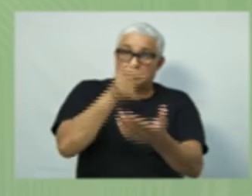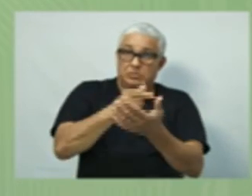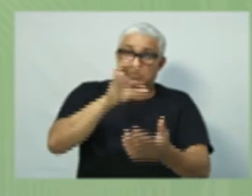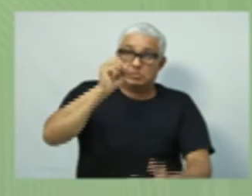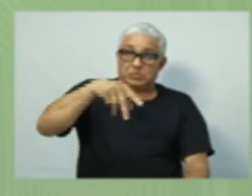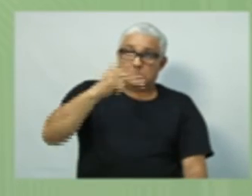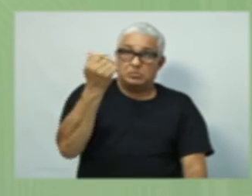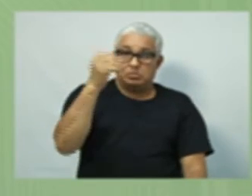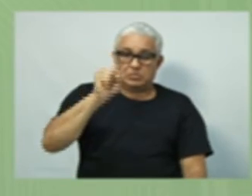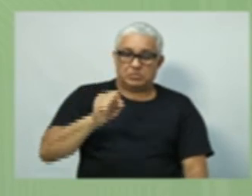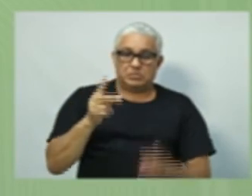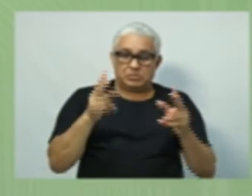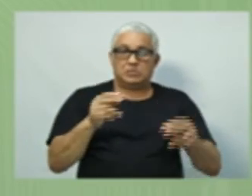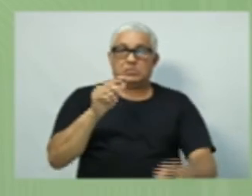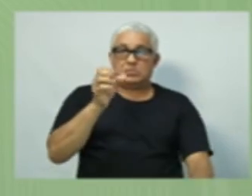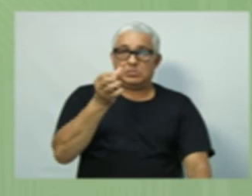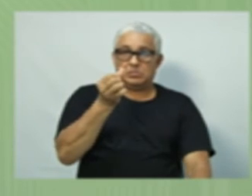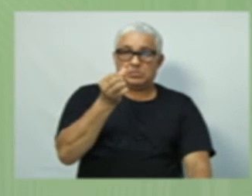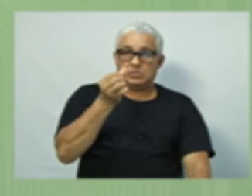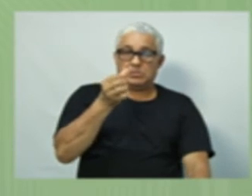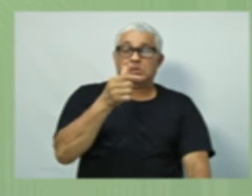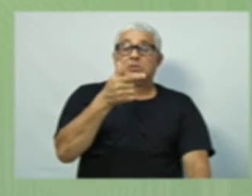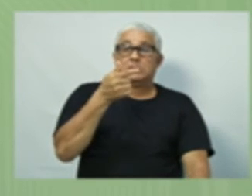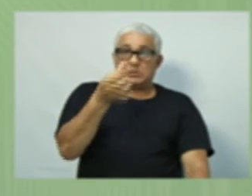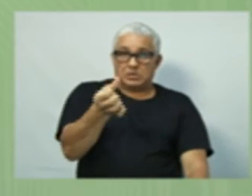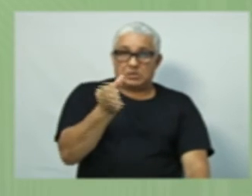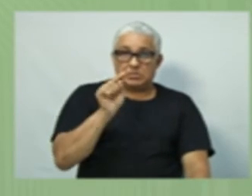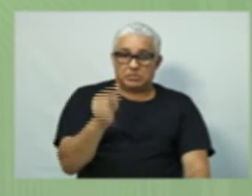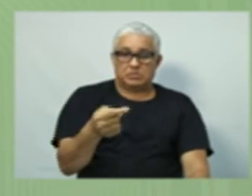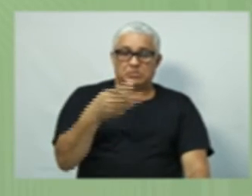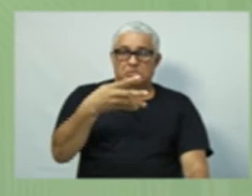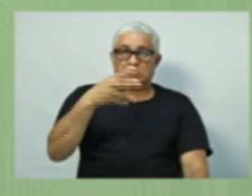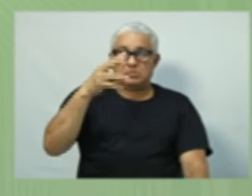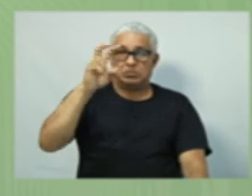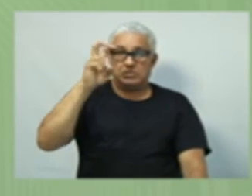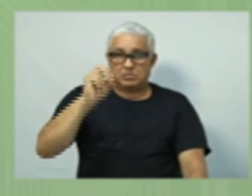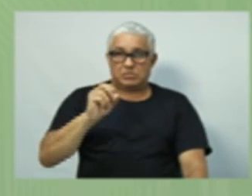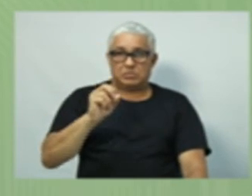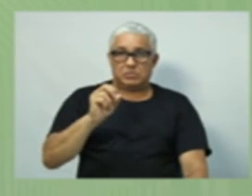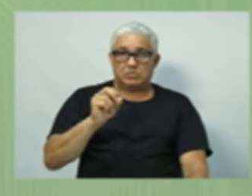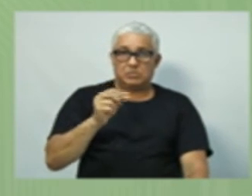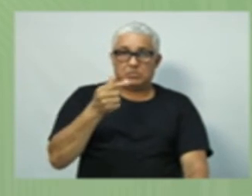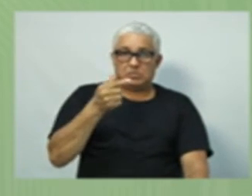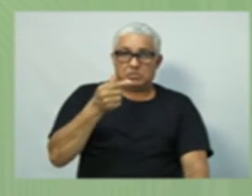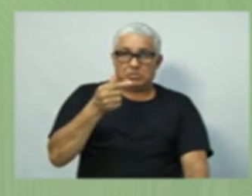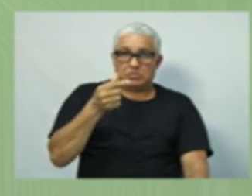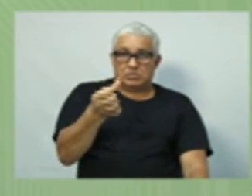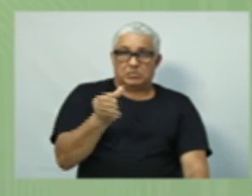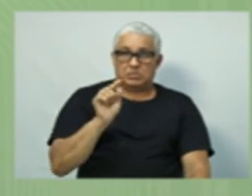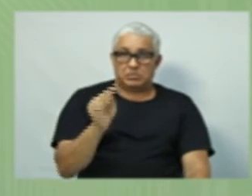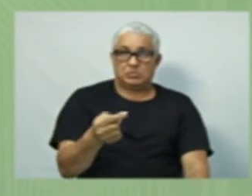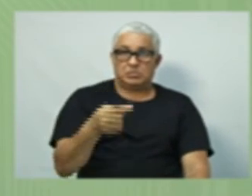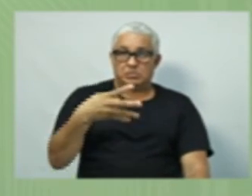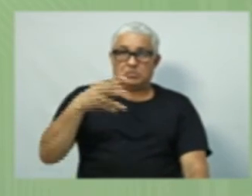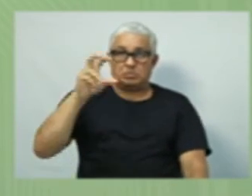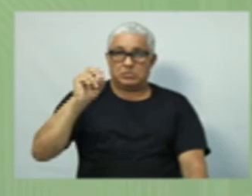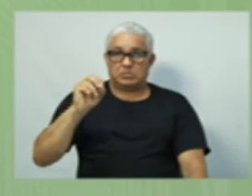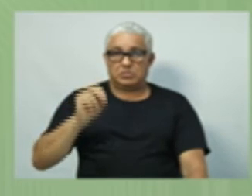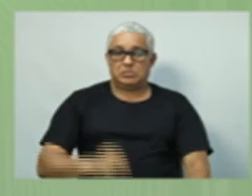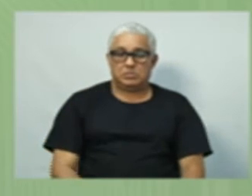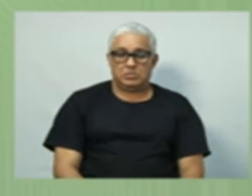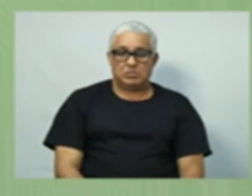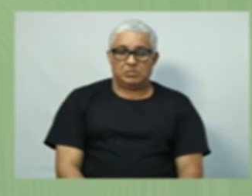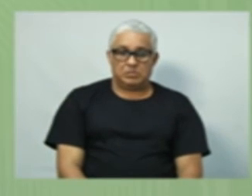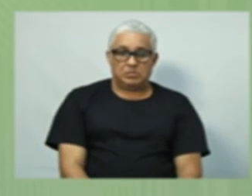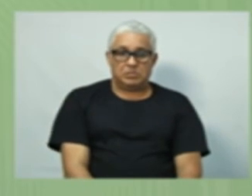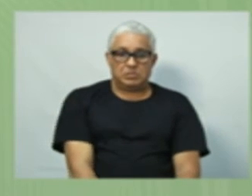correto tanto em 2012 cec o estoque 2011 esse aqui é o estoque final de 2012 então eu cheguei em compras e setenta e seis mil quatrocentos e